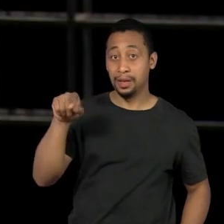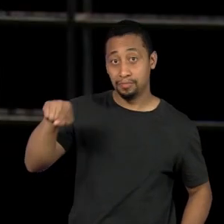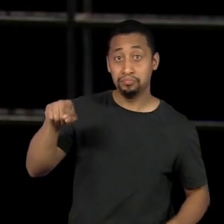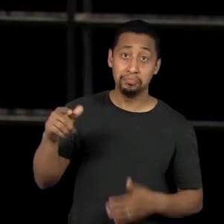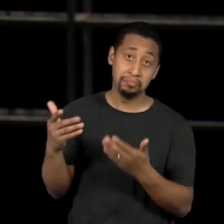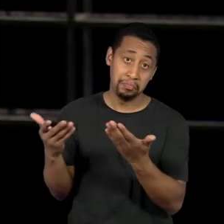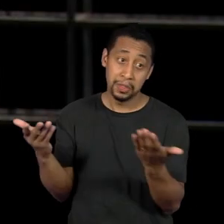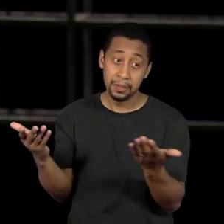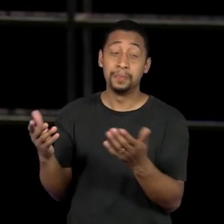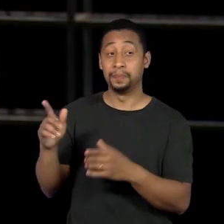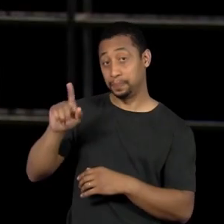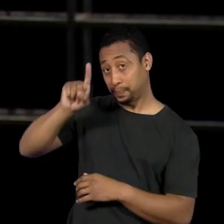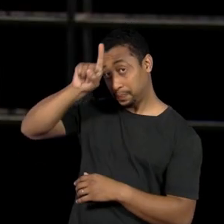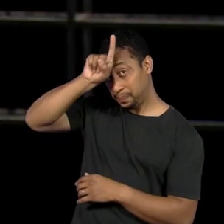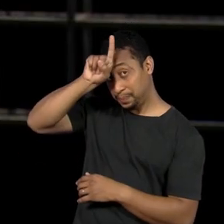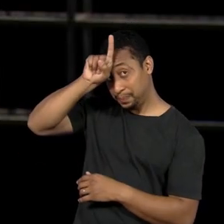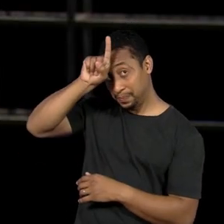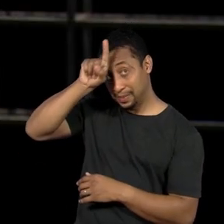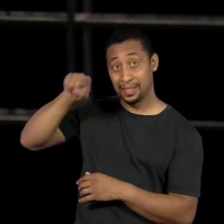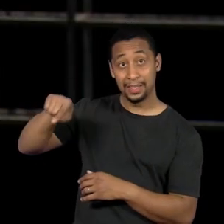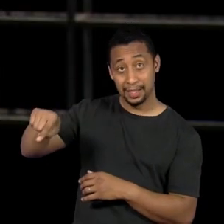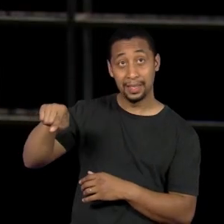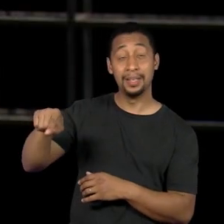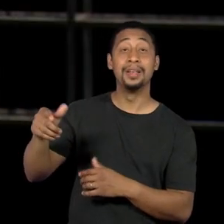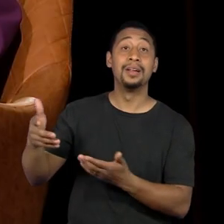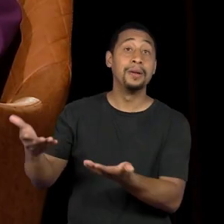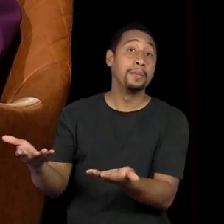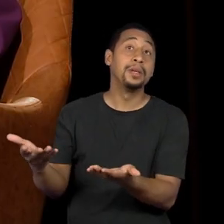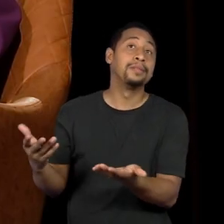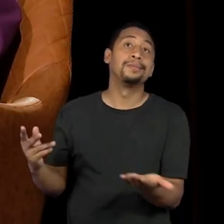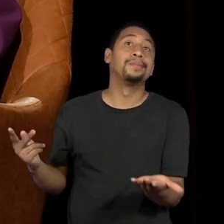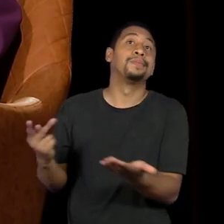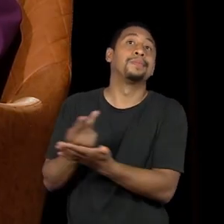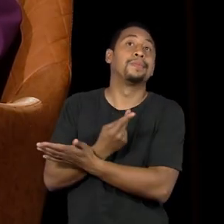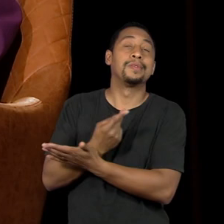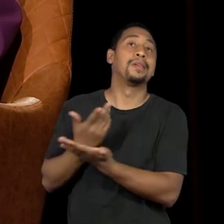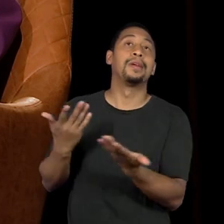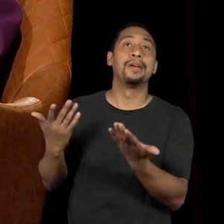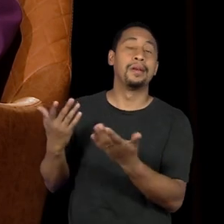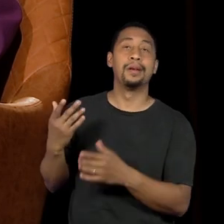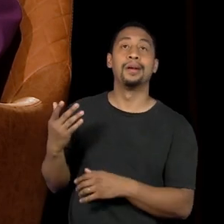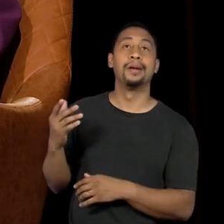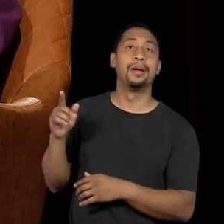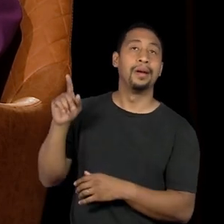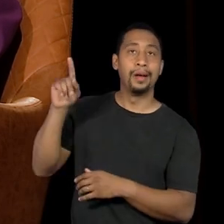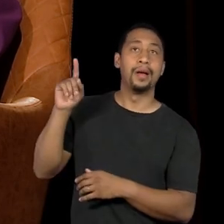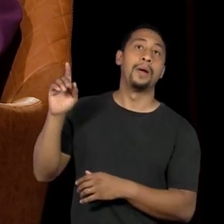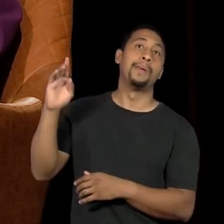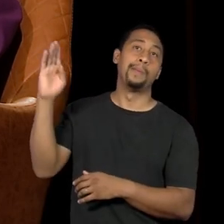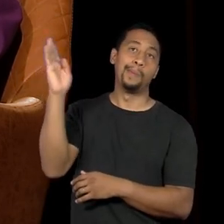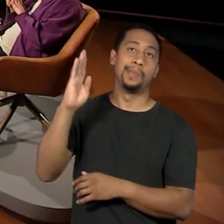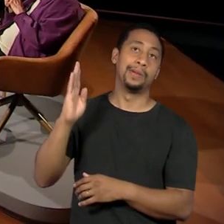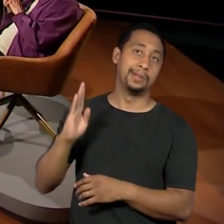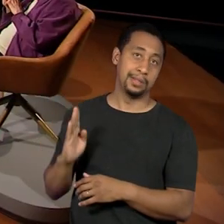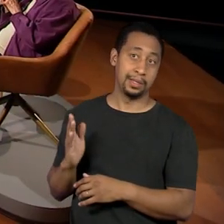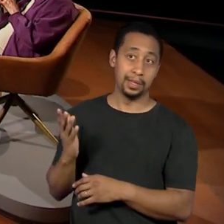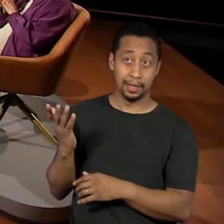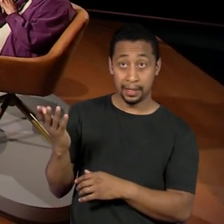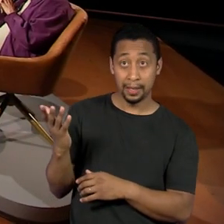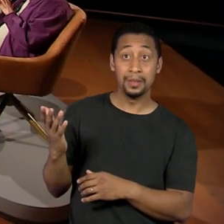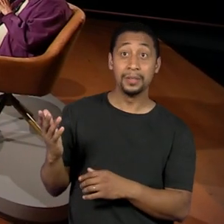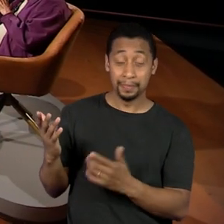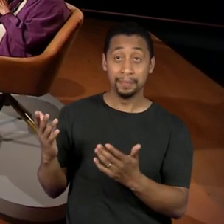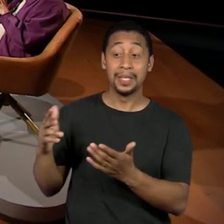emprego. Nesse meio tempo, eu encontrei uma brasileira em Colônia, uma cantora